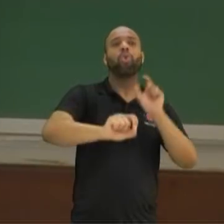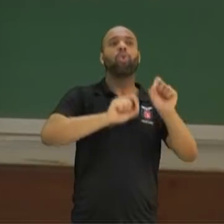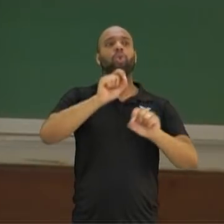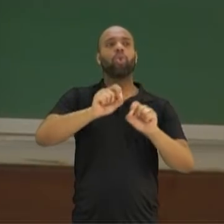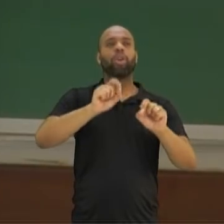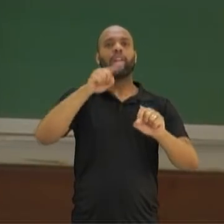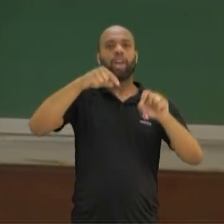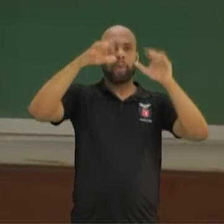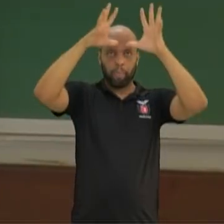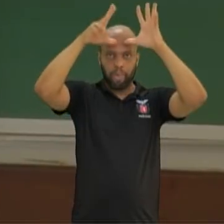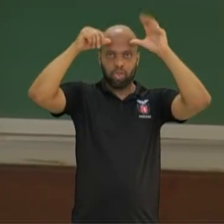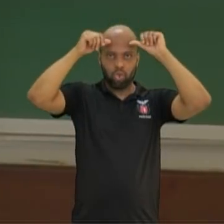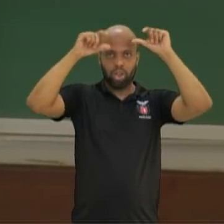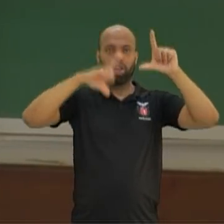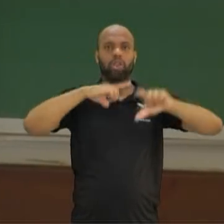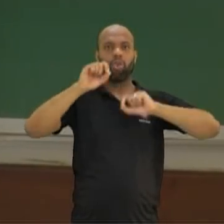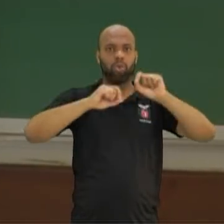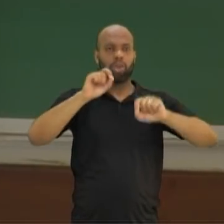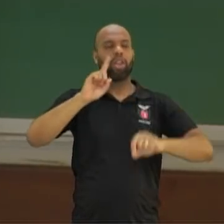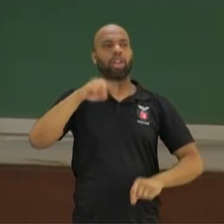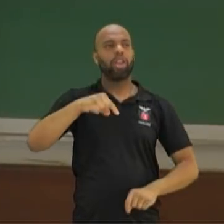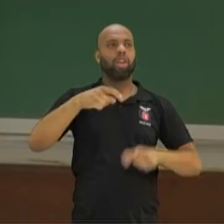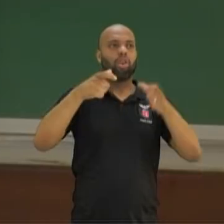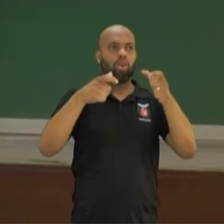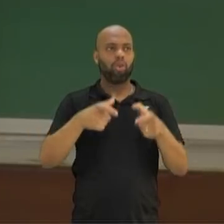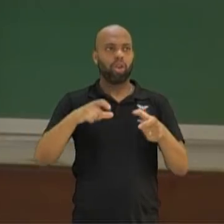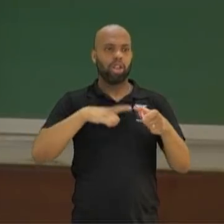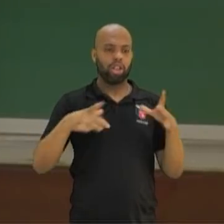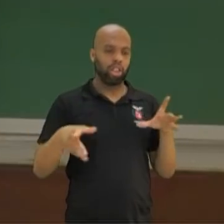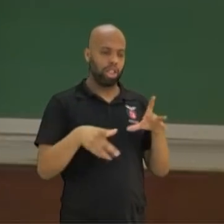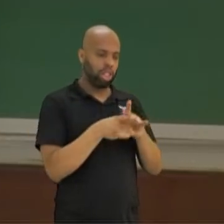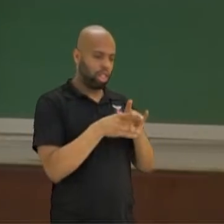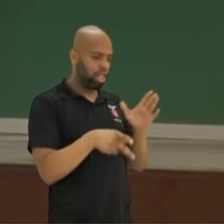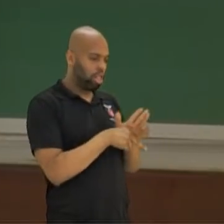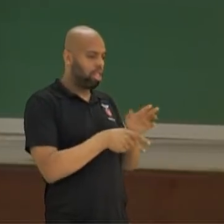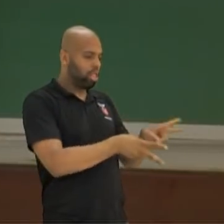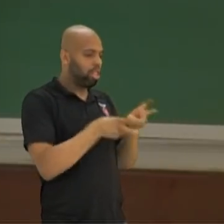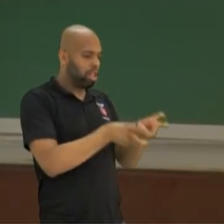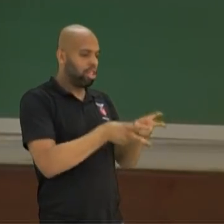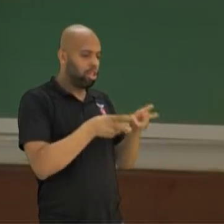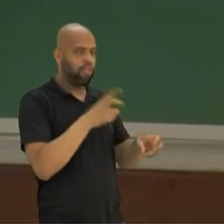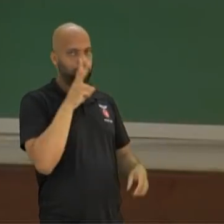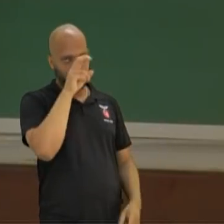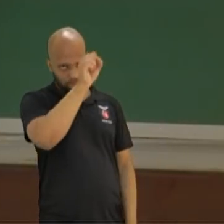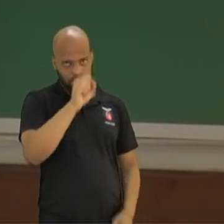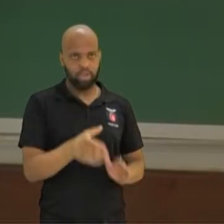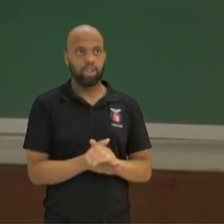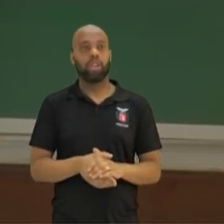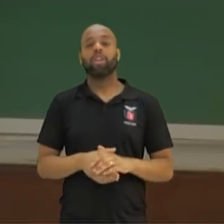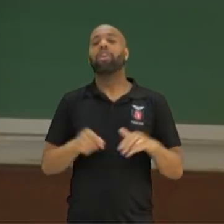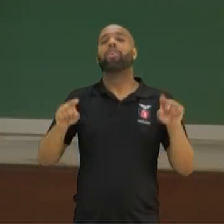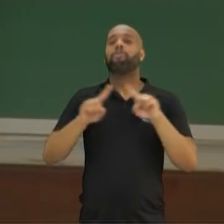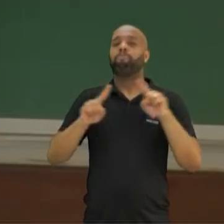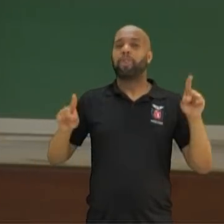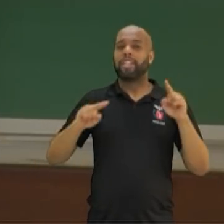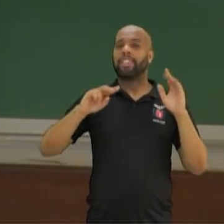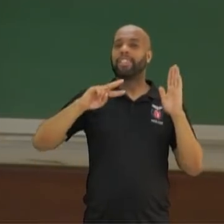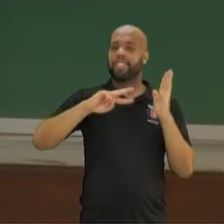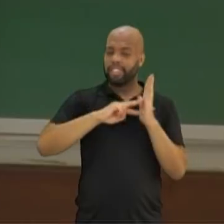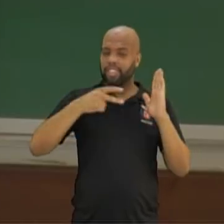região amazônica, a região literalmente ligada a extrativismo, muito forte. Mas não quer dizer